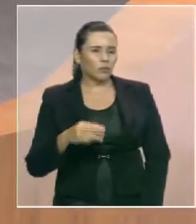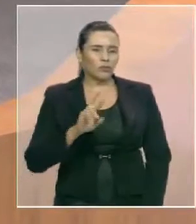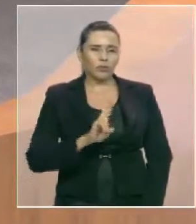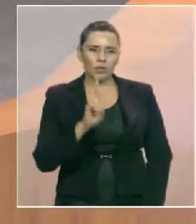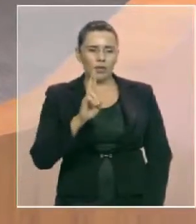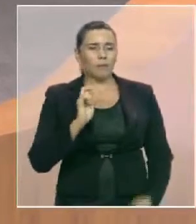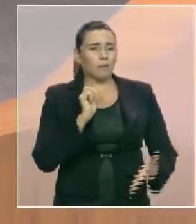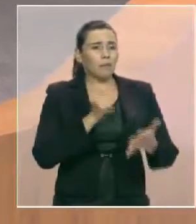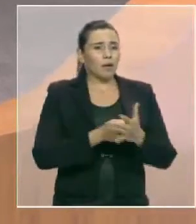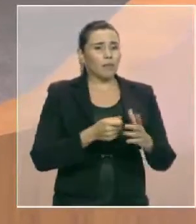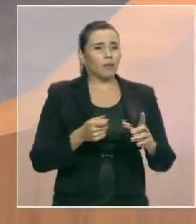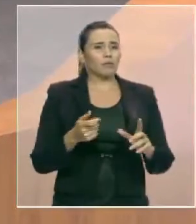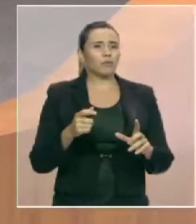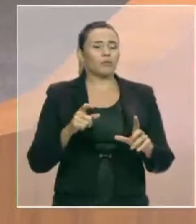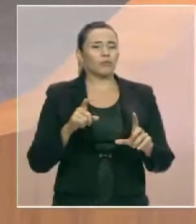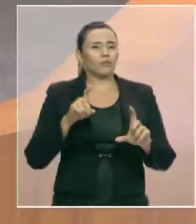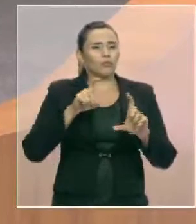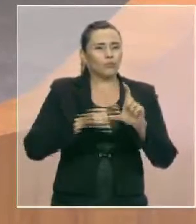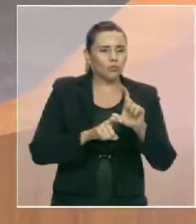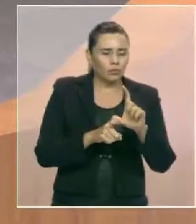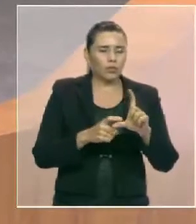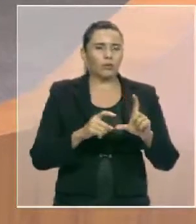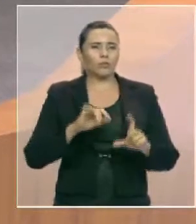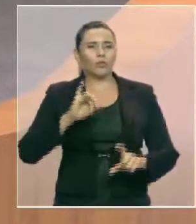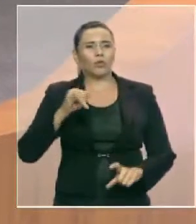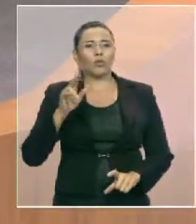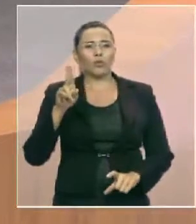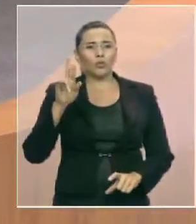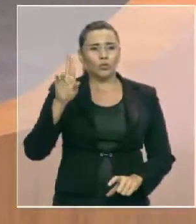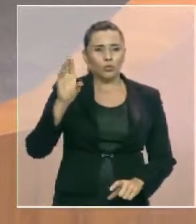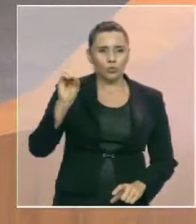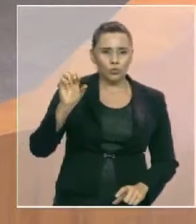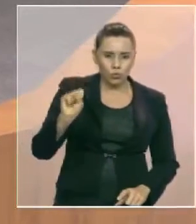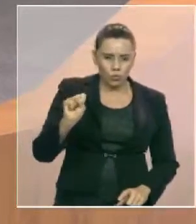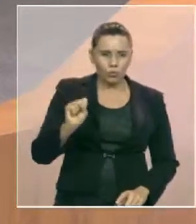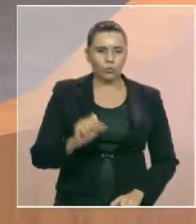juros e encargos da dívida. Amortização da dívida,